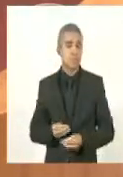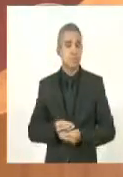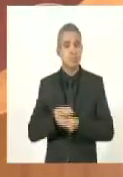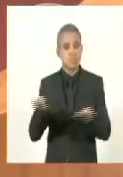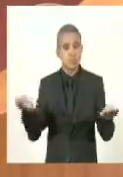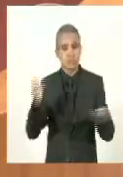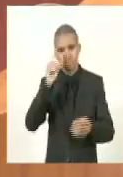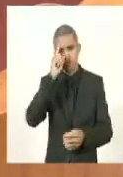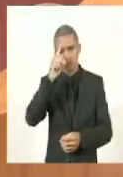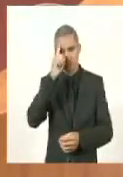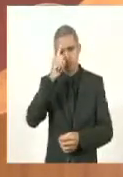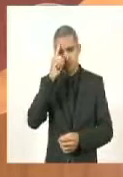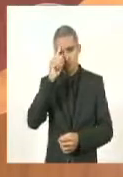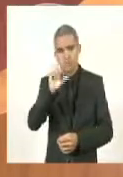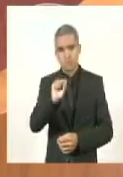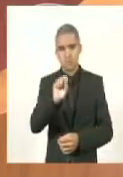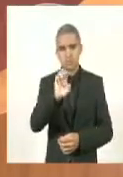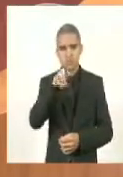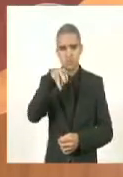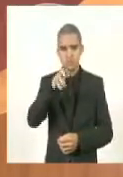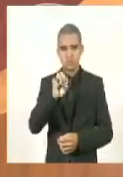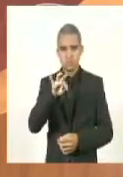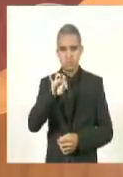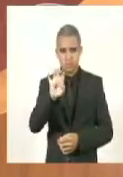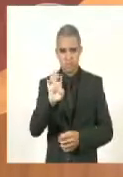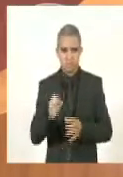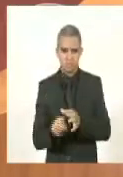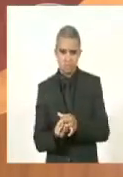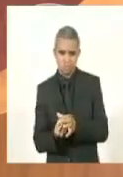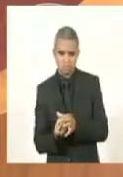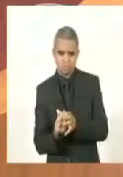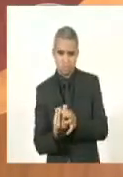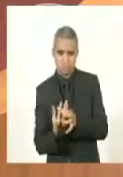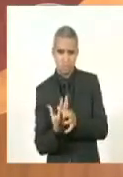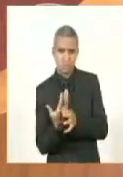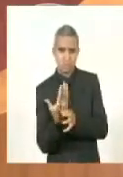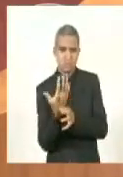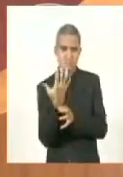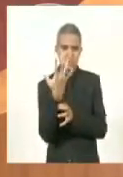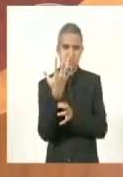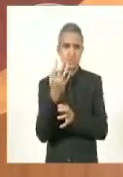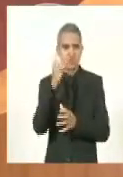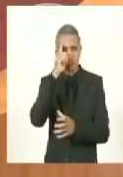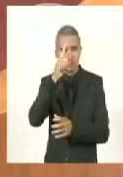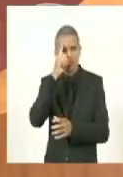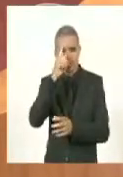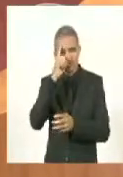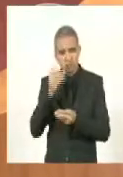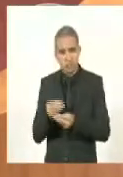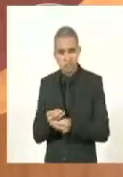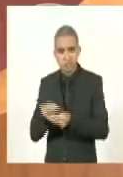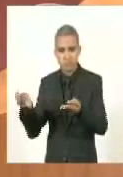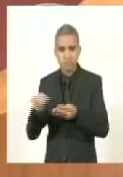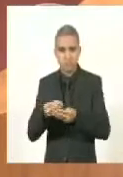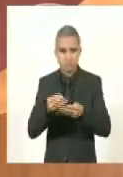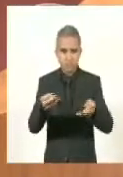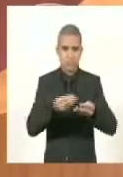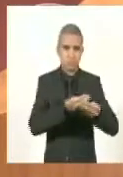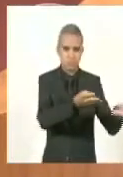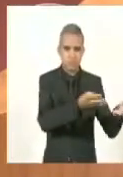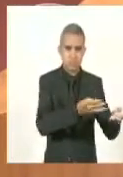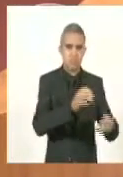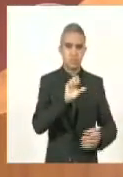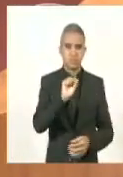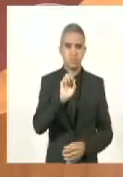tanta semente que eu não sei onde é que eles colocavam, porque todo dia que a governadora ia para o interior, entregava saco de semente. Todo mundo sabe disso aqui. E